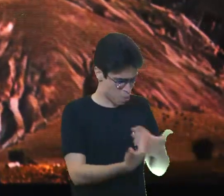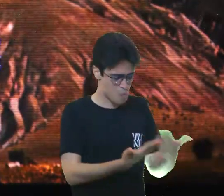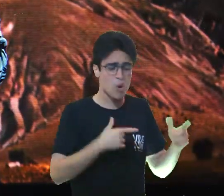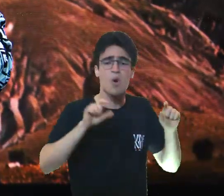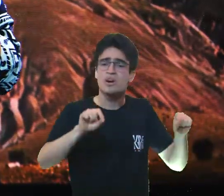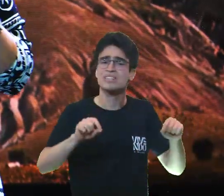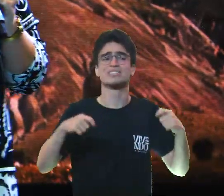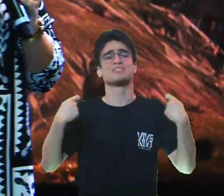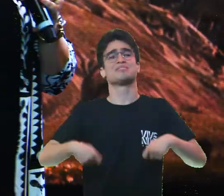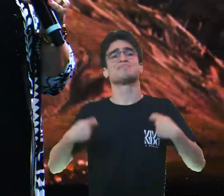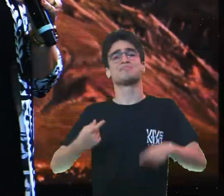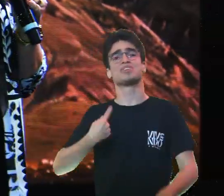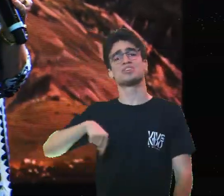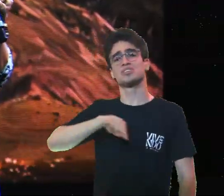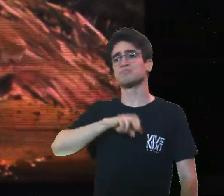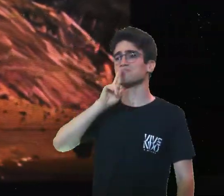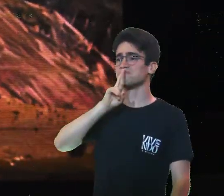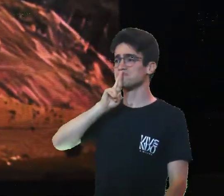uma resposta.